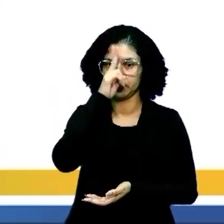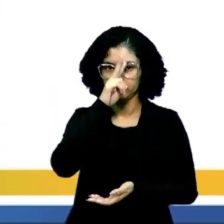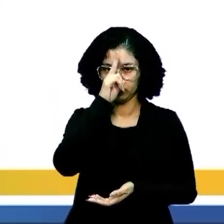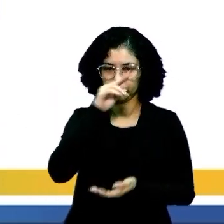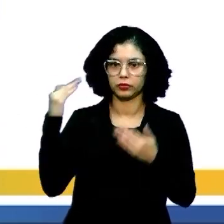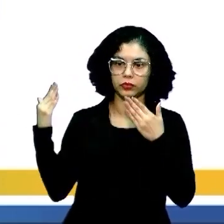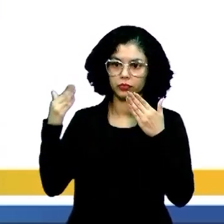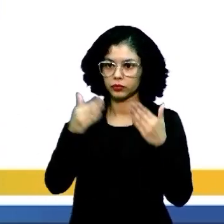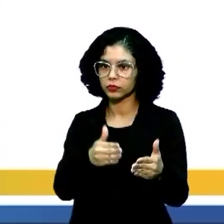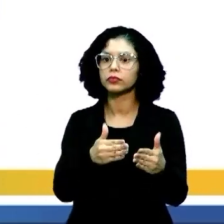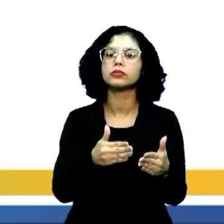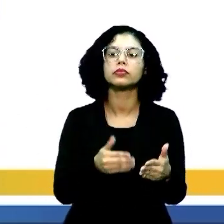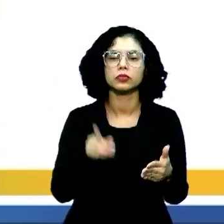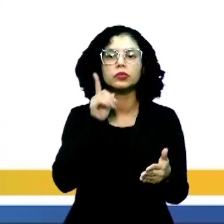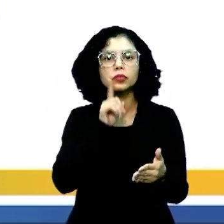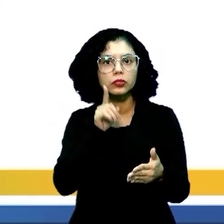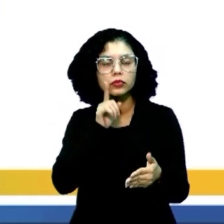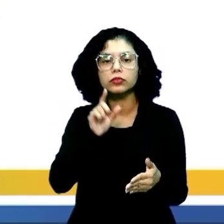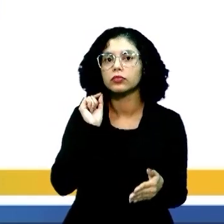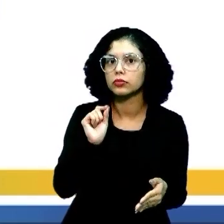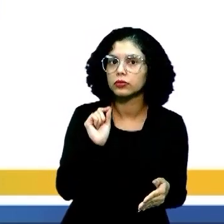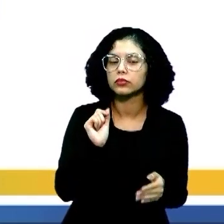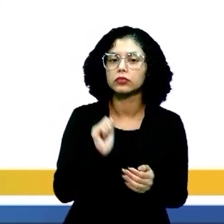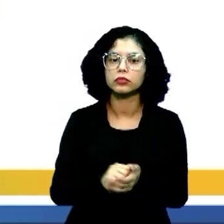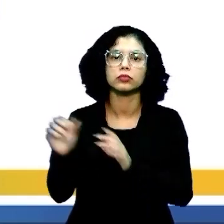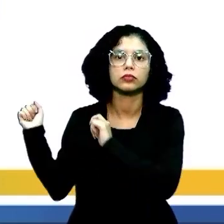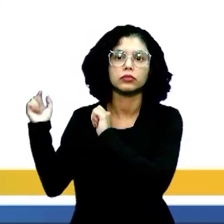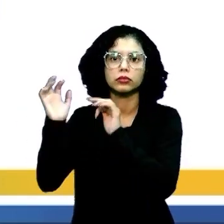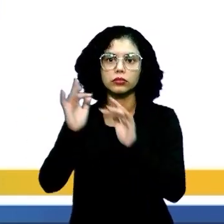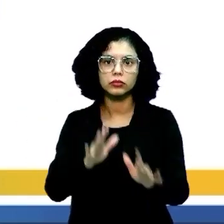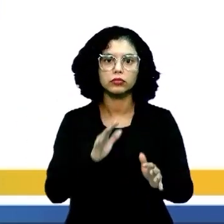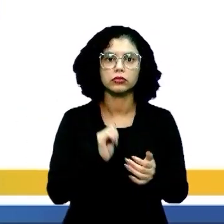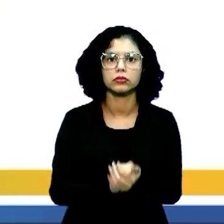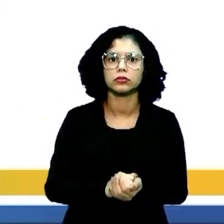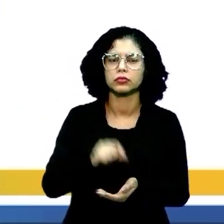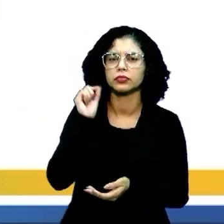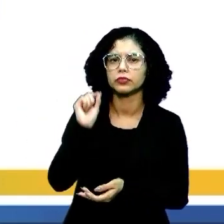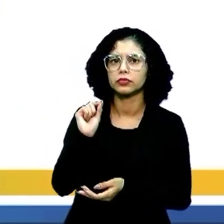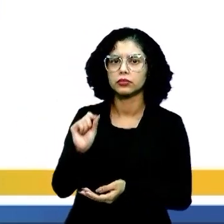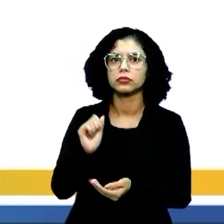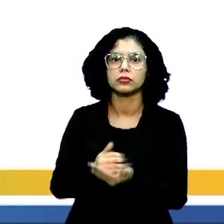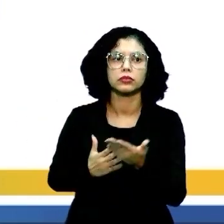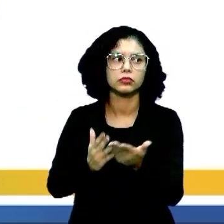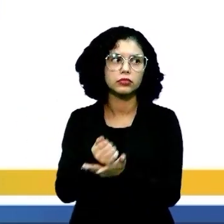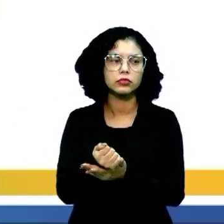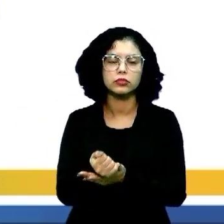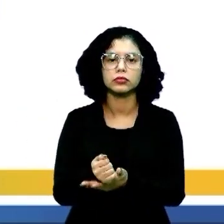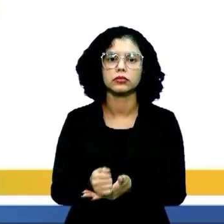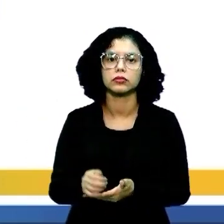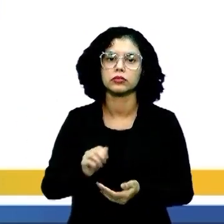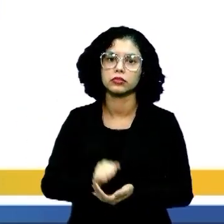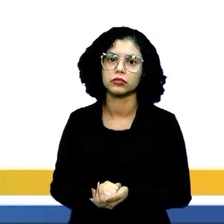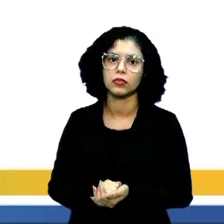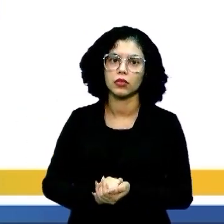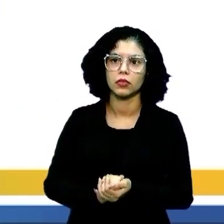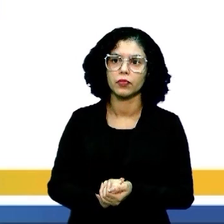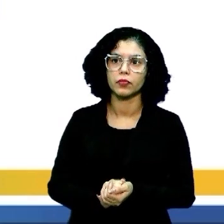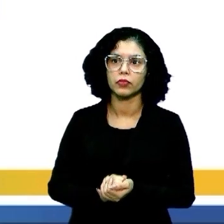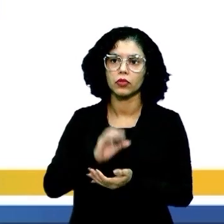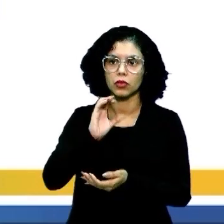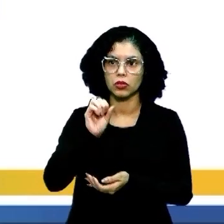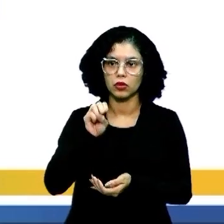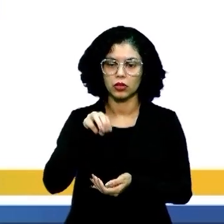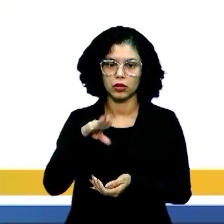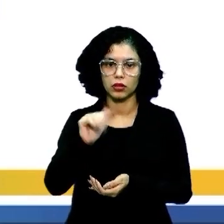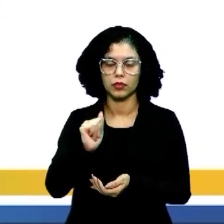o objetivo dos Estados Unidos a essa invasão ao Afeganistão era justamente buscar e capturar o Osama Bin Laden. E a gente